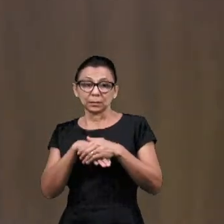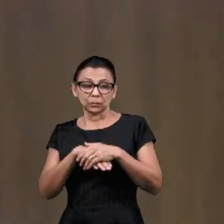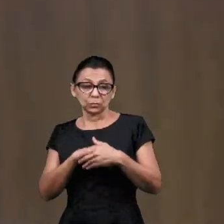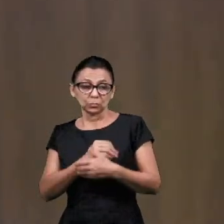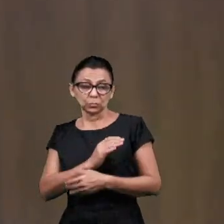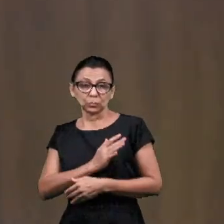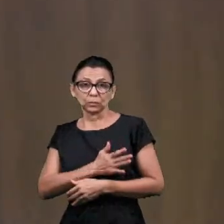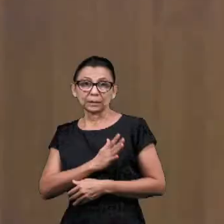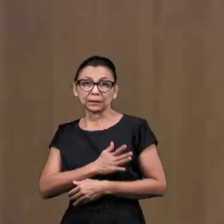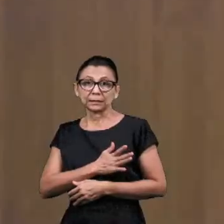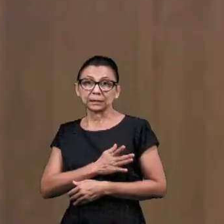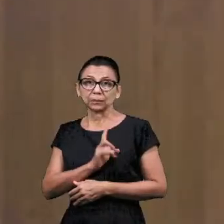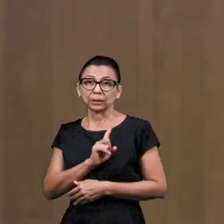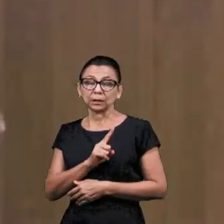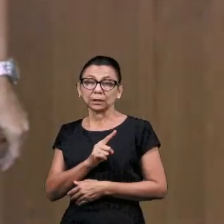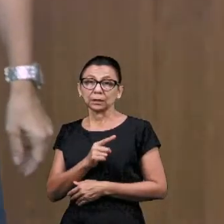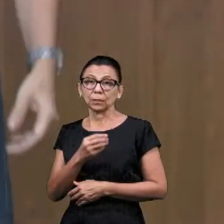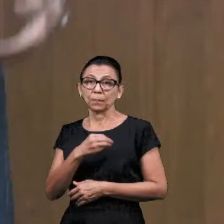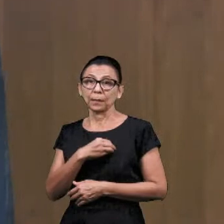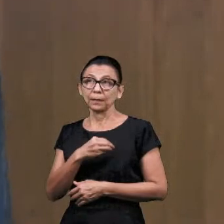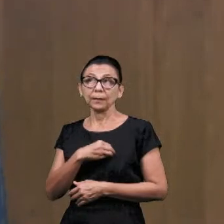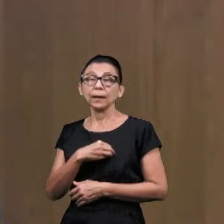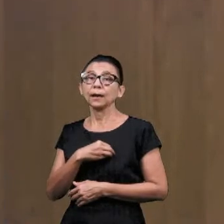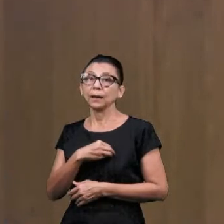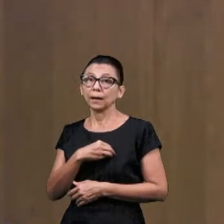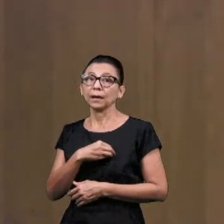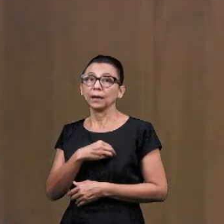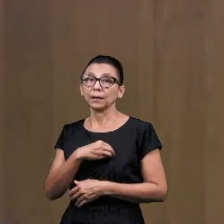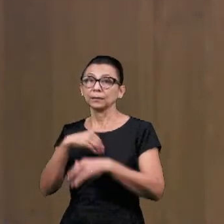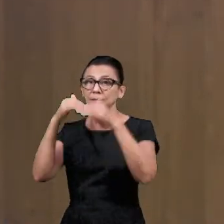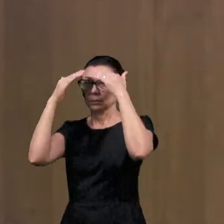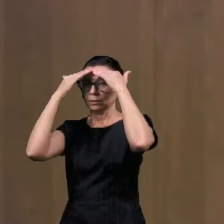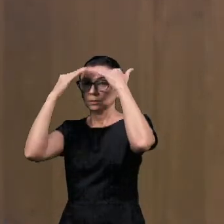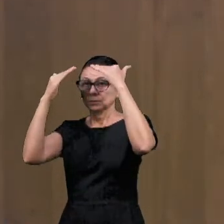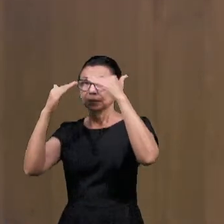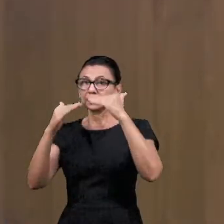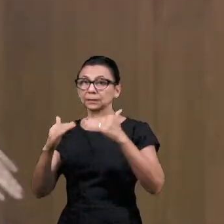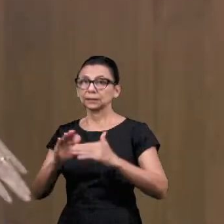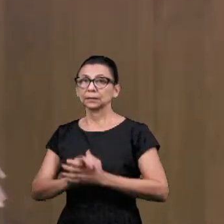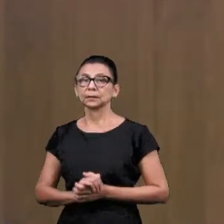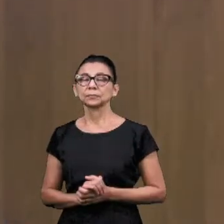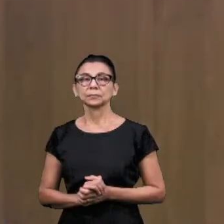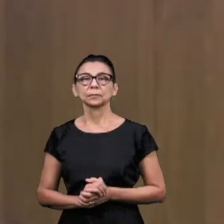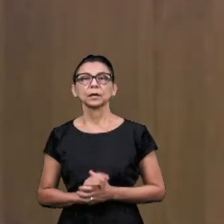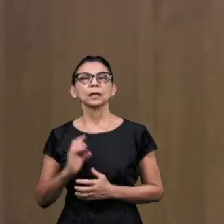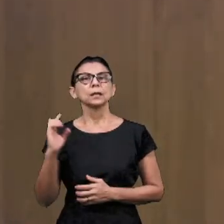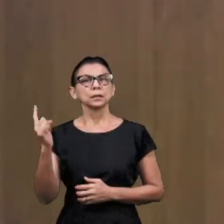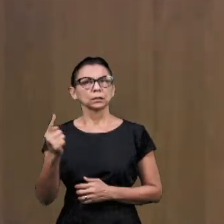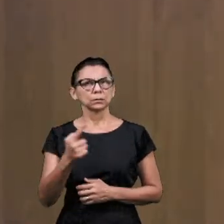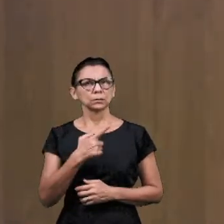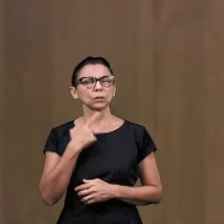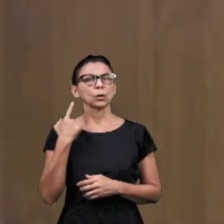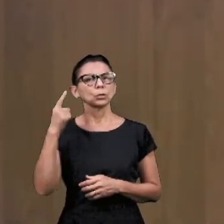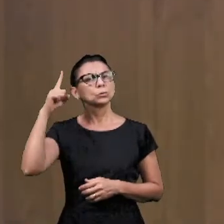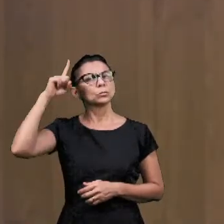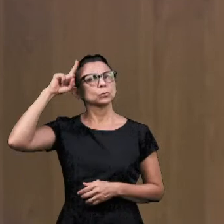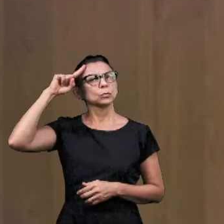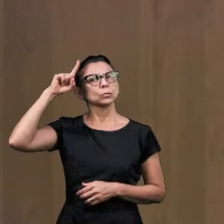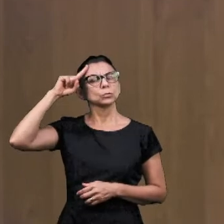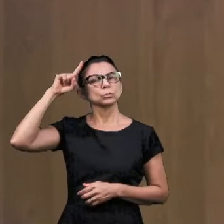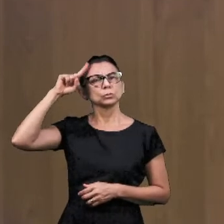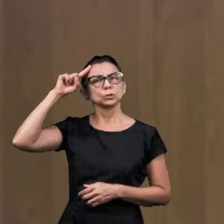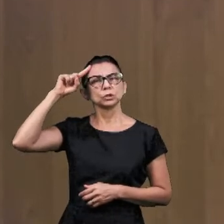contra Ele. Assim, que nós possamos nos alimentar da palavra de Deus que é